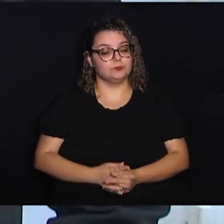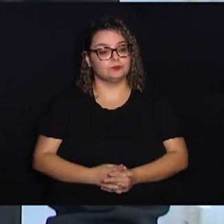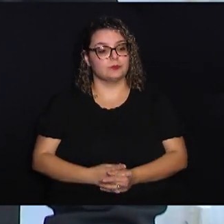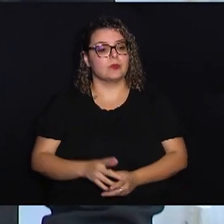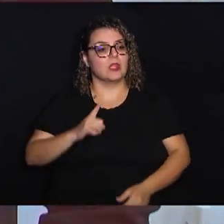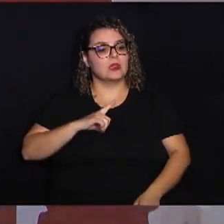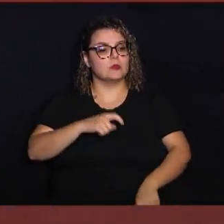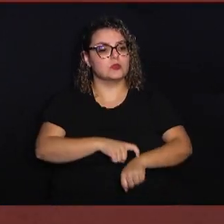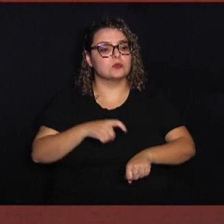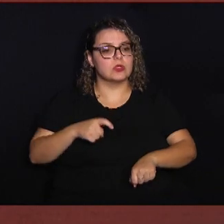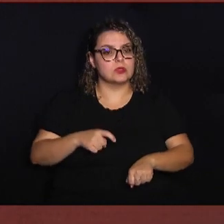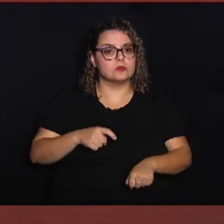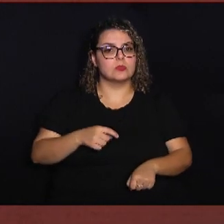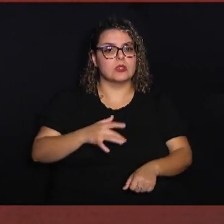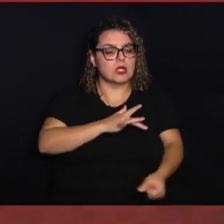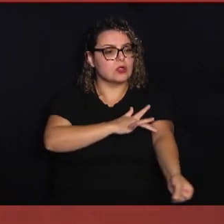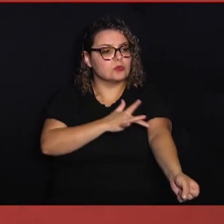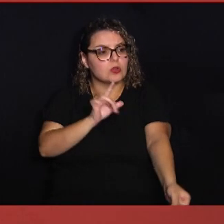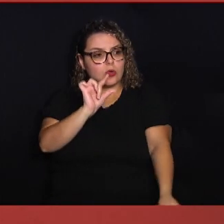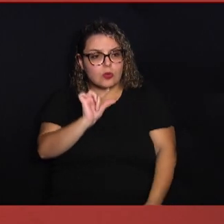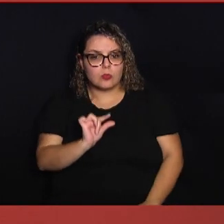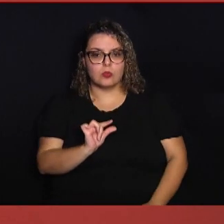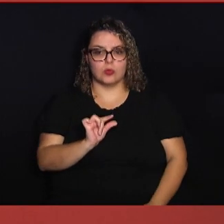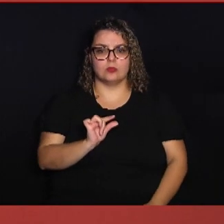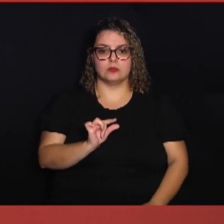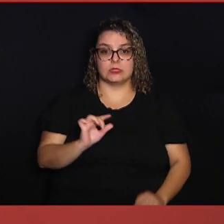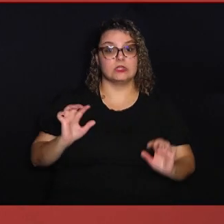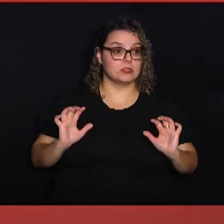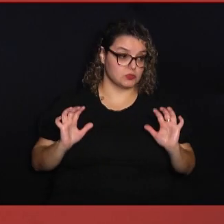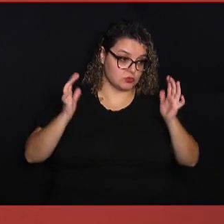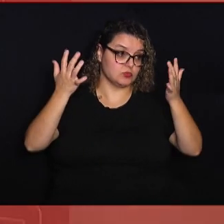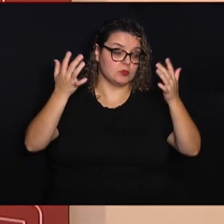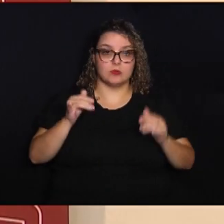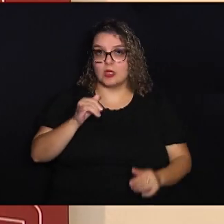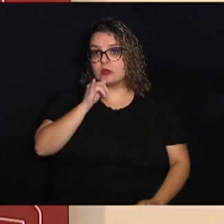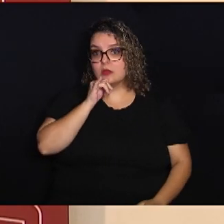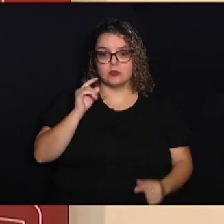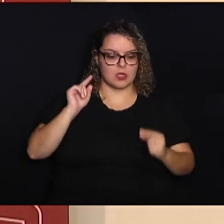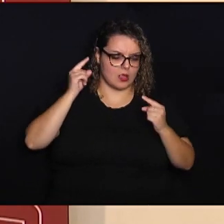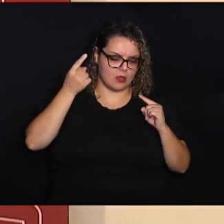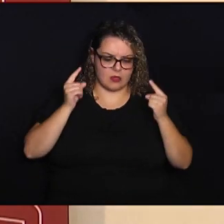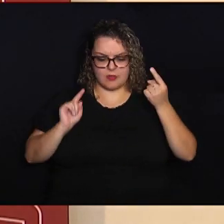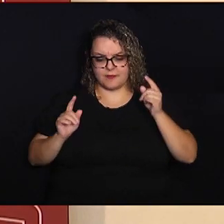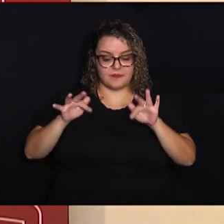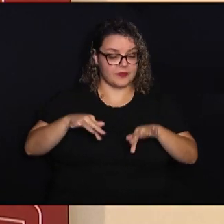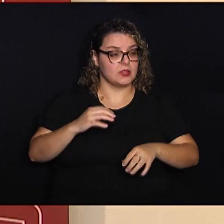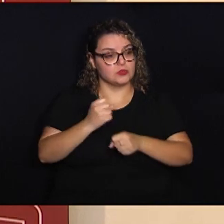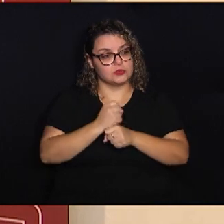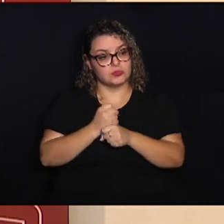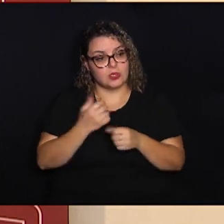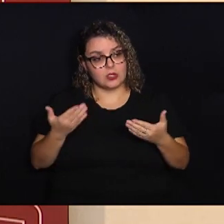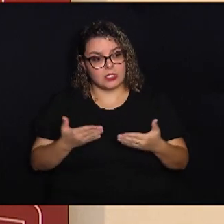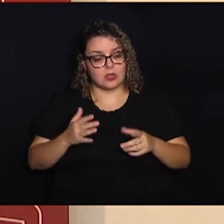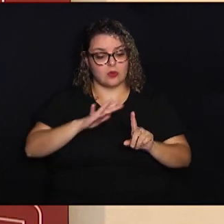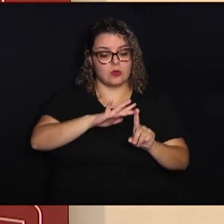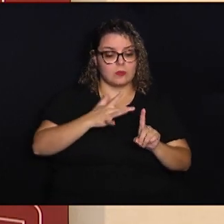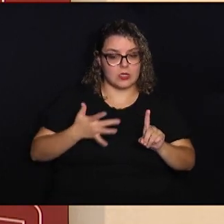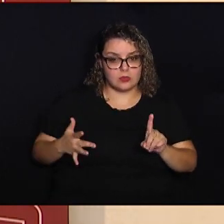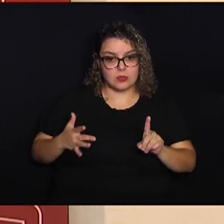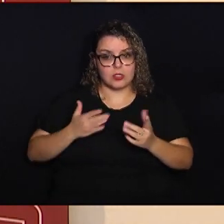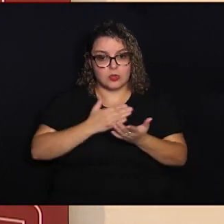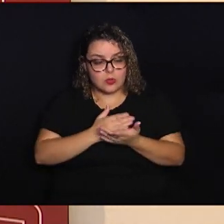doação de sangue é um pouco baixa, né? Nas festas, exemplo, carnaval, final de ano, e agora no outono e a entrada